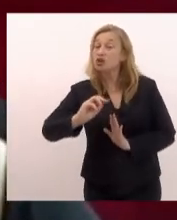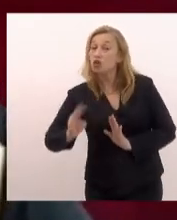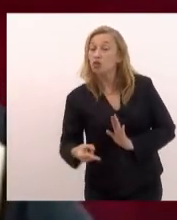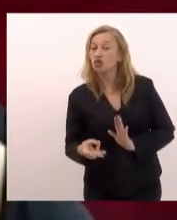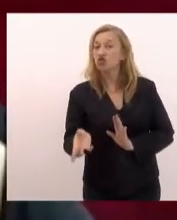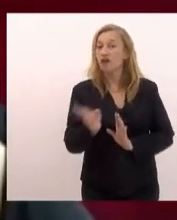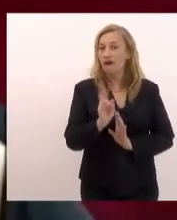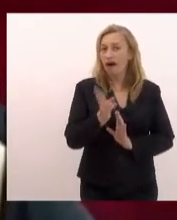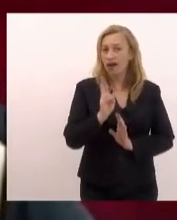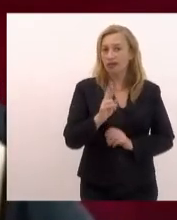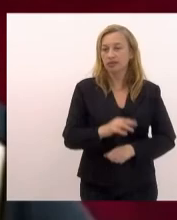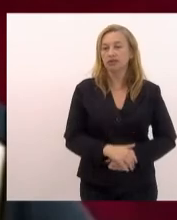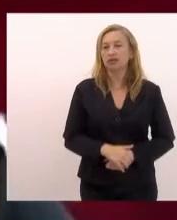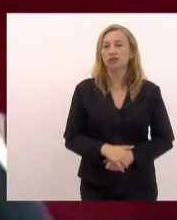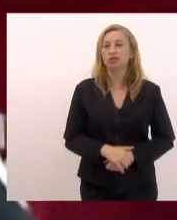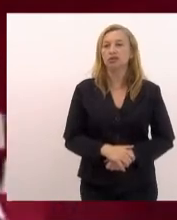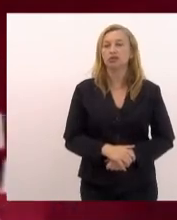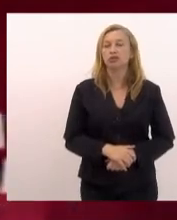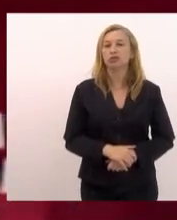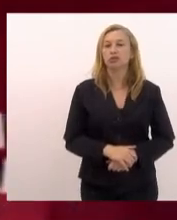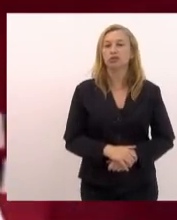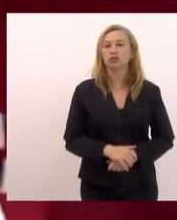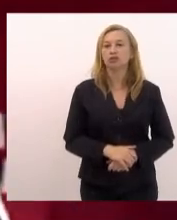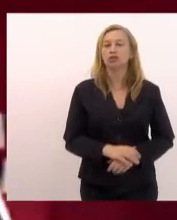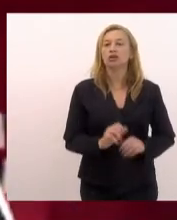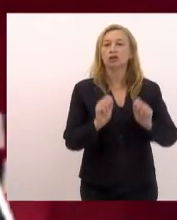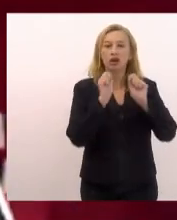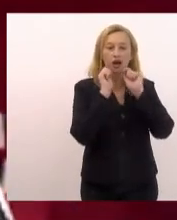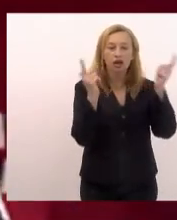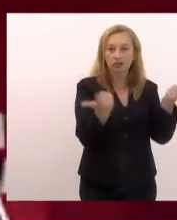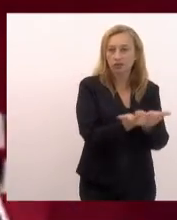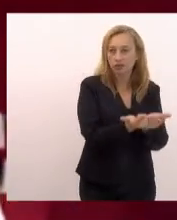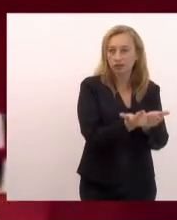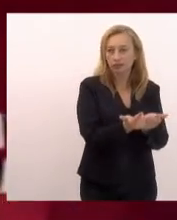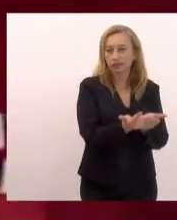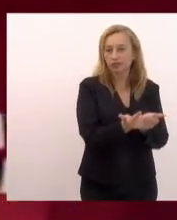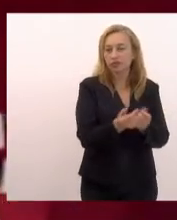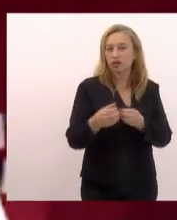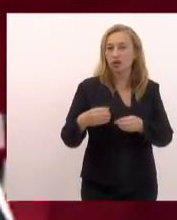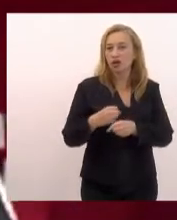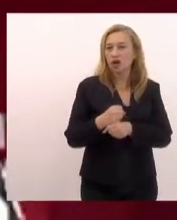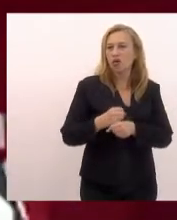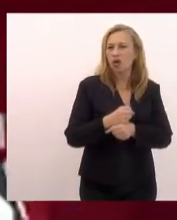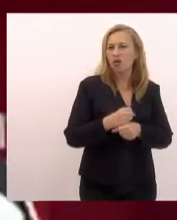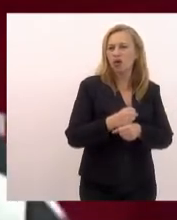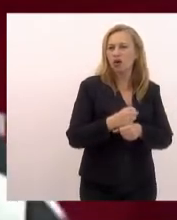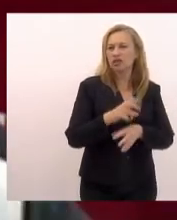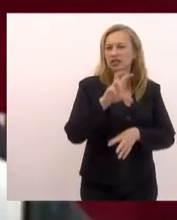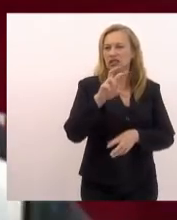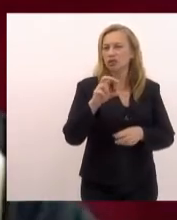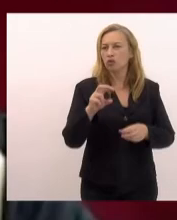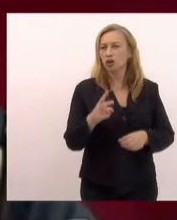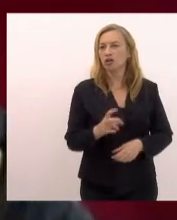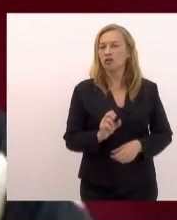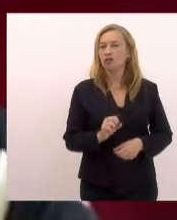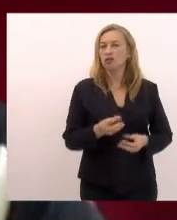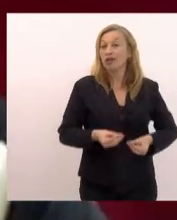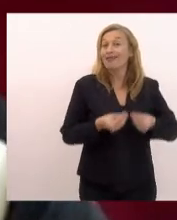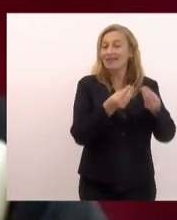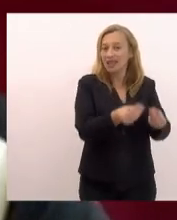R$ 30 milhões, há uma ação da Assembleia Legislativa que ao longo de 5 anos vamos estar